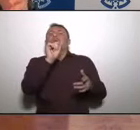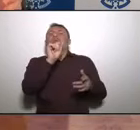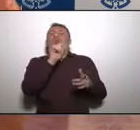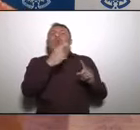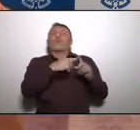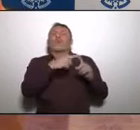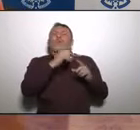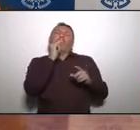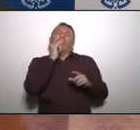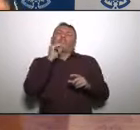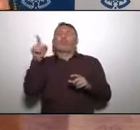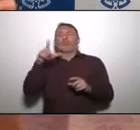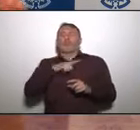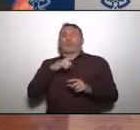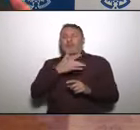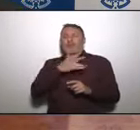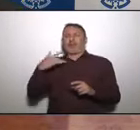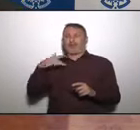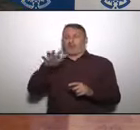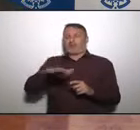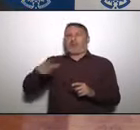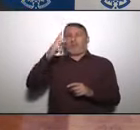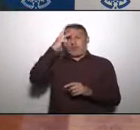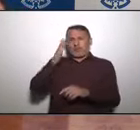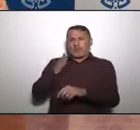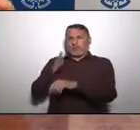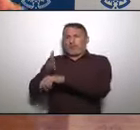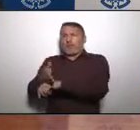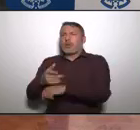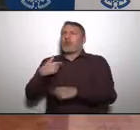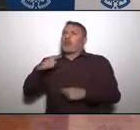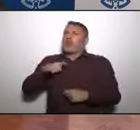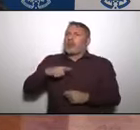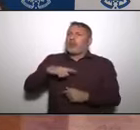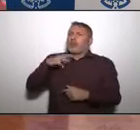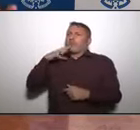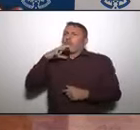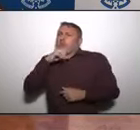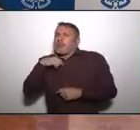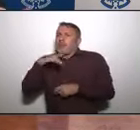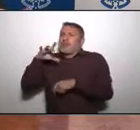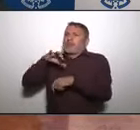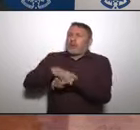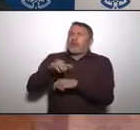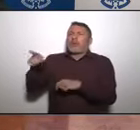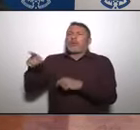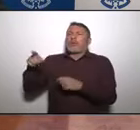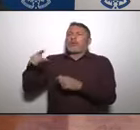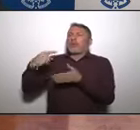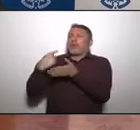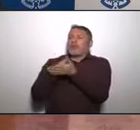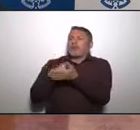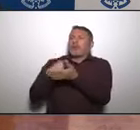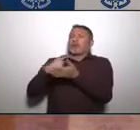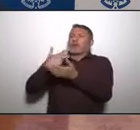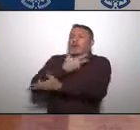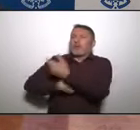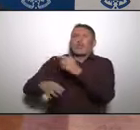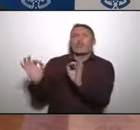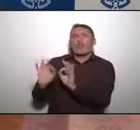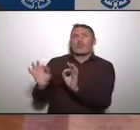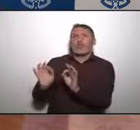sua unidade de saúde, o profissional de saúde não fez o procedimento adequado, não colheu a amostra, então o dado